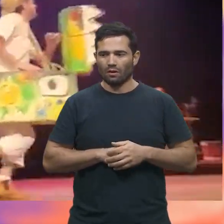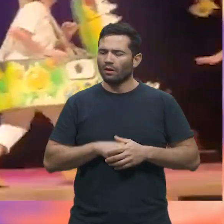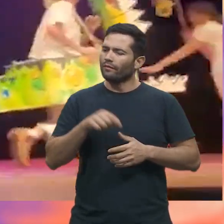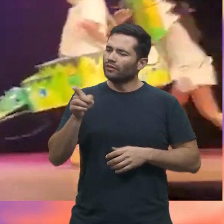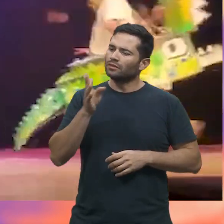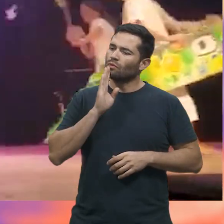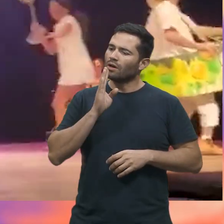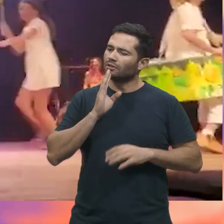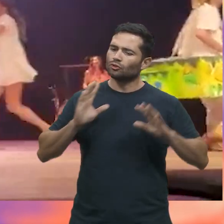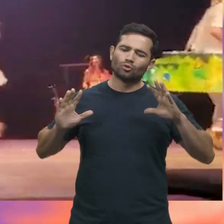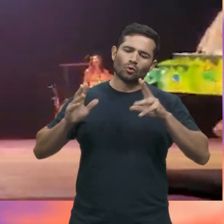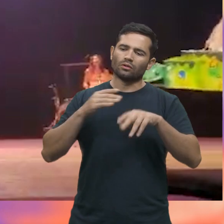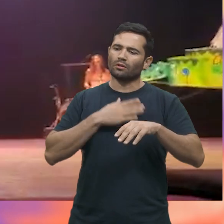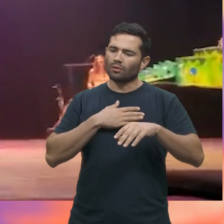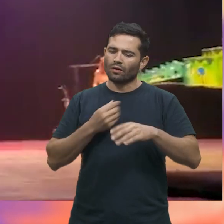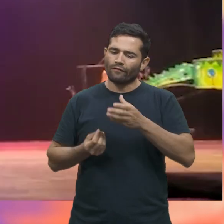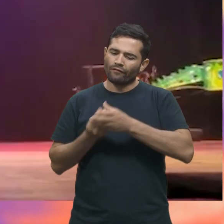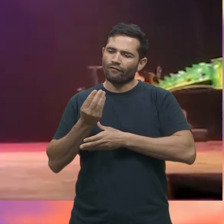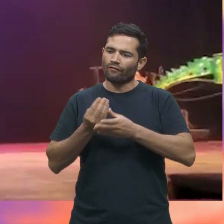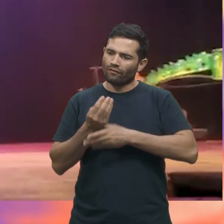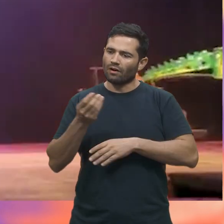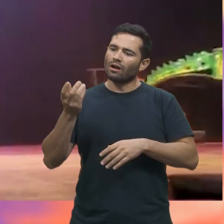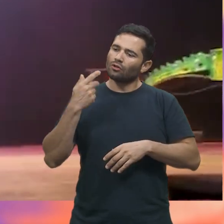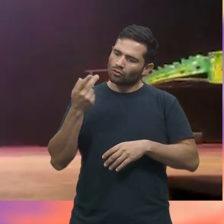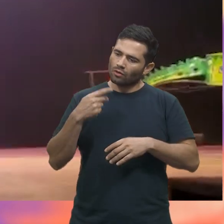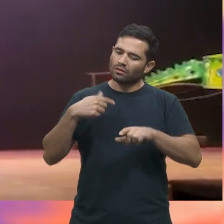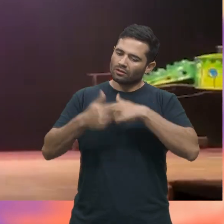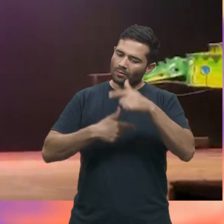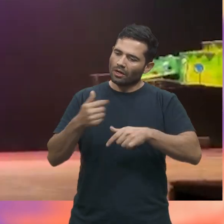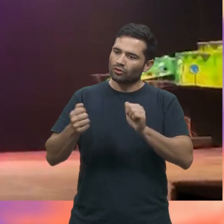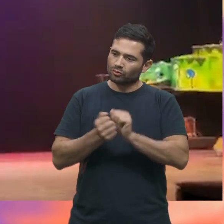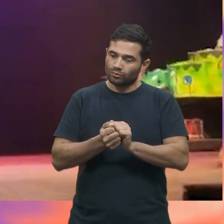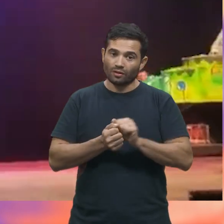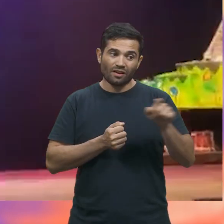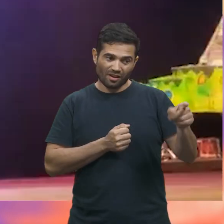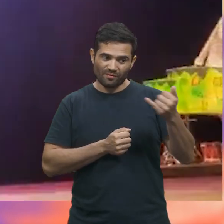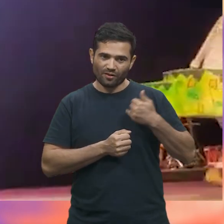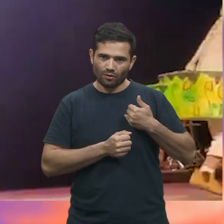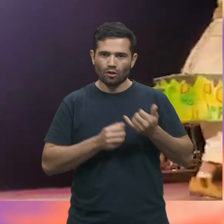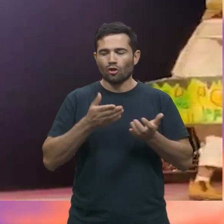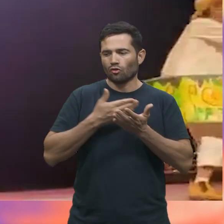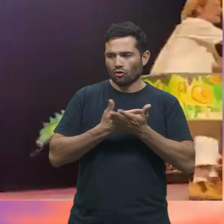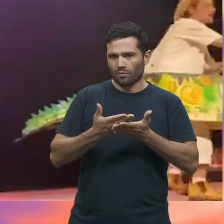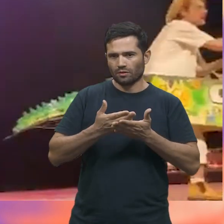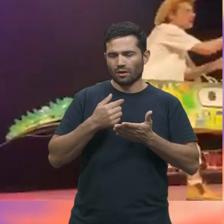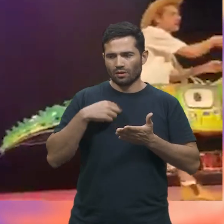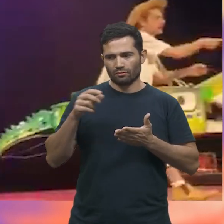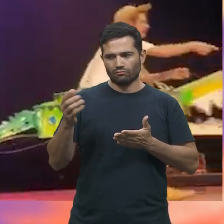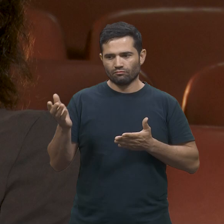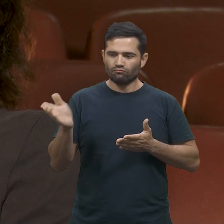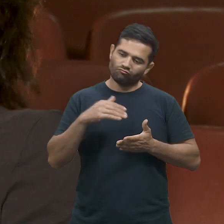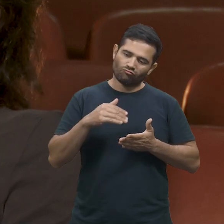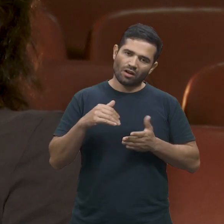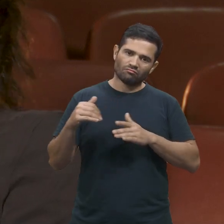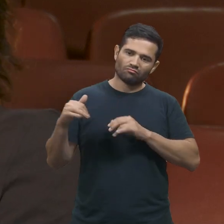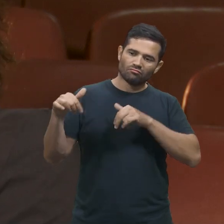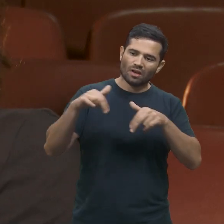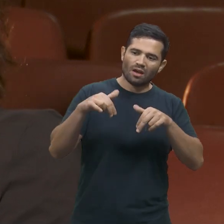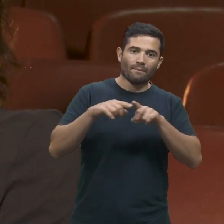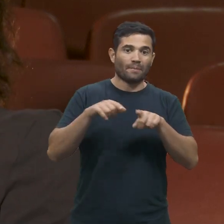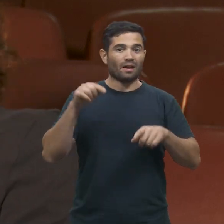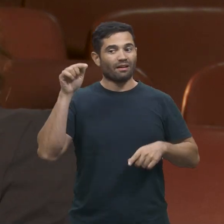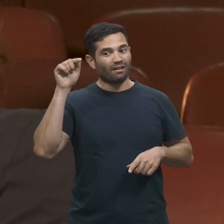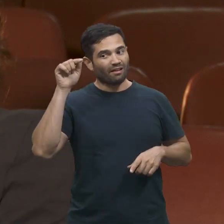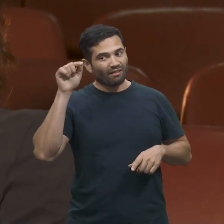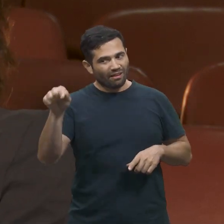e vamos trabalhar juntos. E depois de um tempo, Manuel falou que no começo ele ia me levar, mas depois era eu que ia